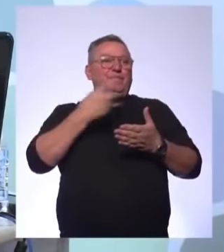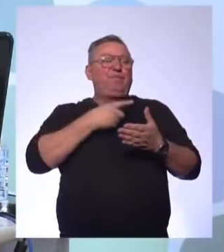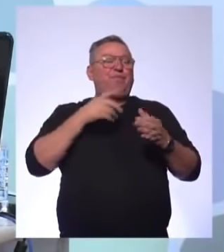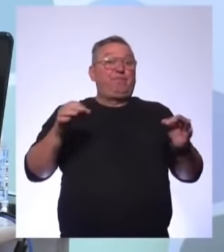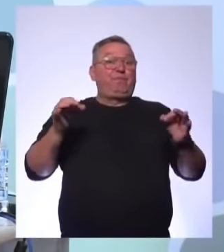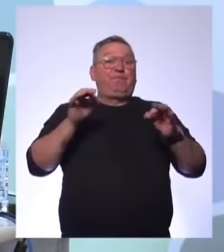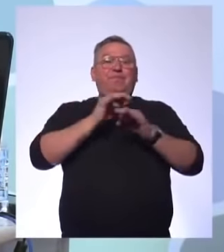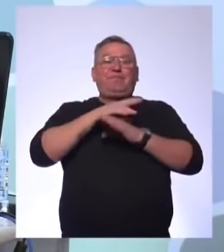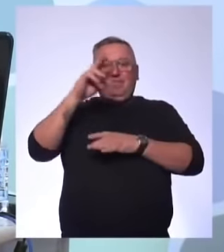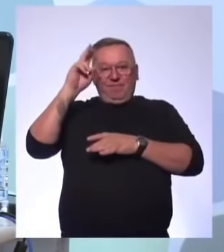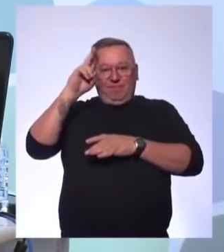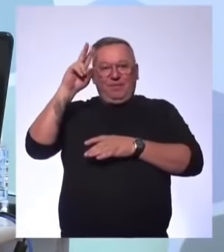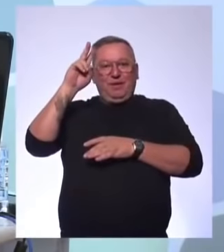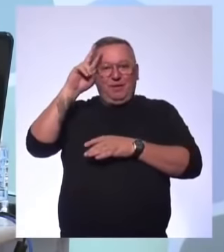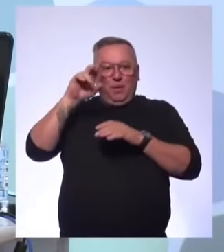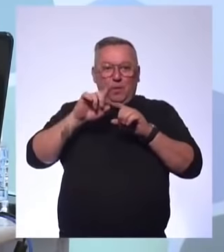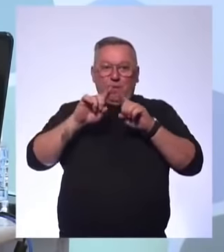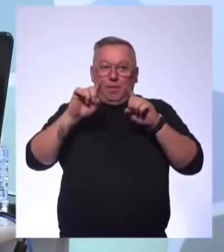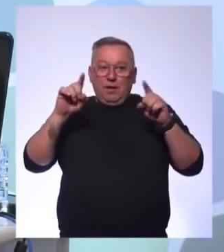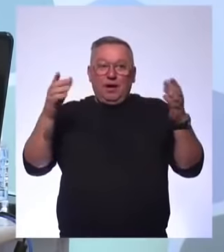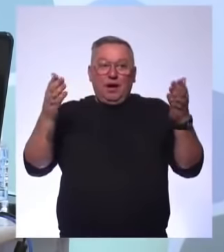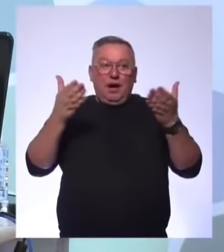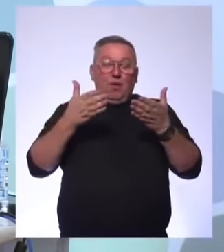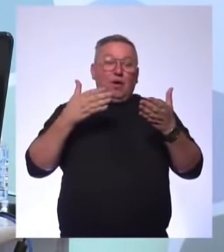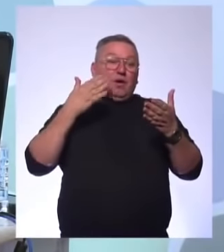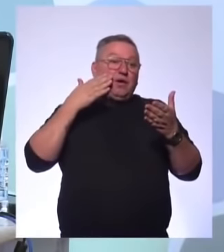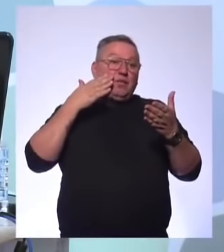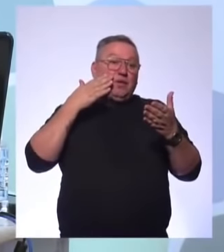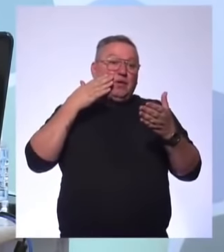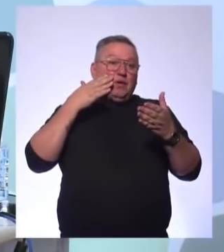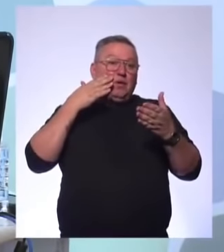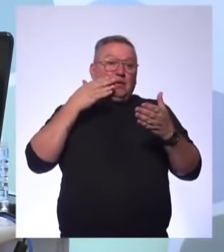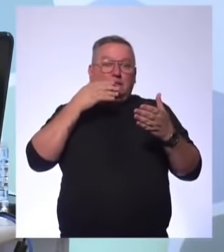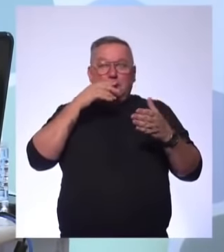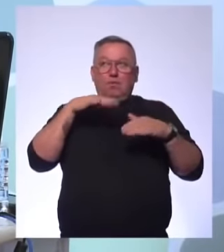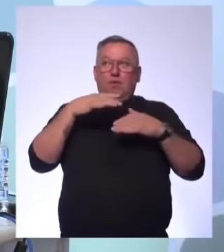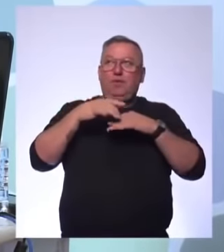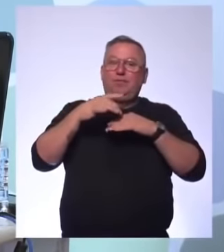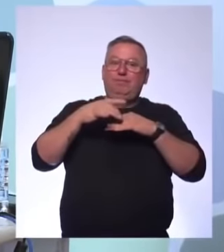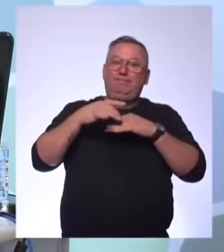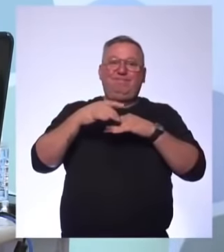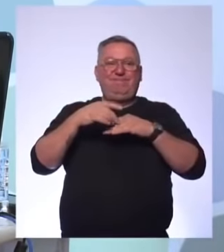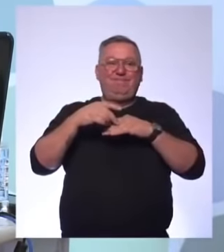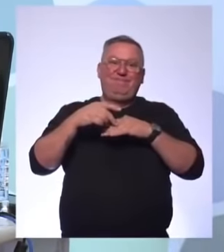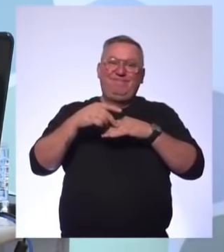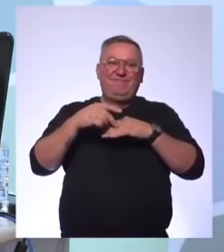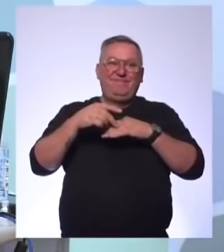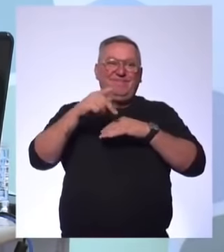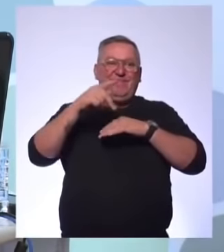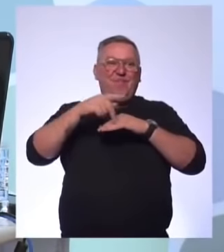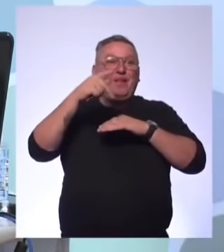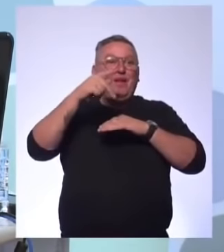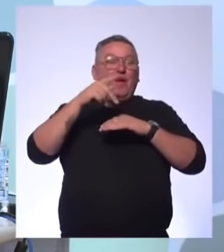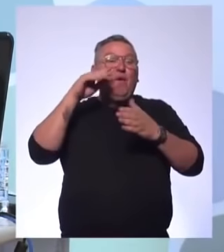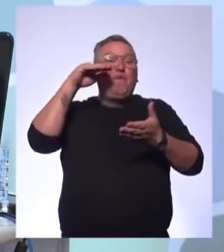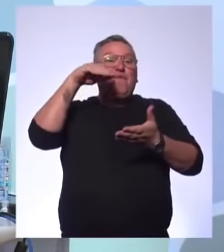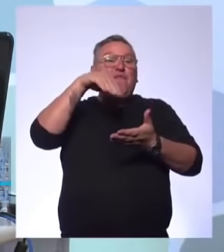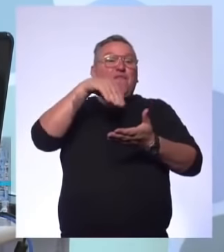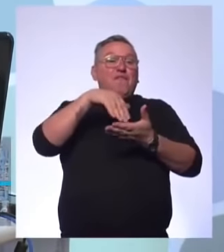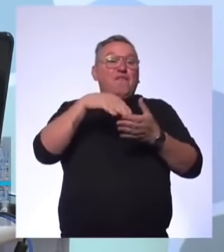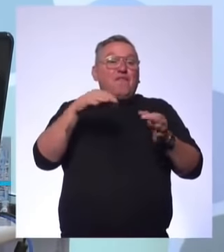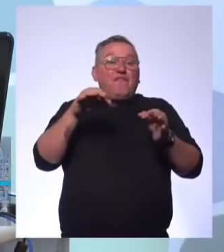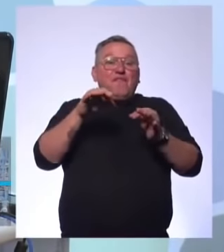terminar essa história. Mas, agora eu quero saber qual foi o anel. O anel é ótimo, hein? Qual foi o final